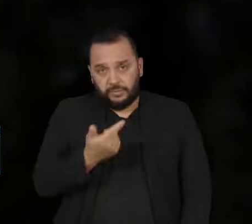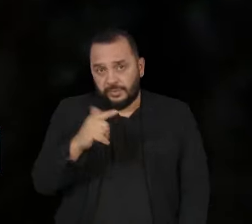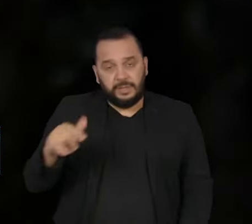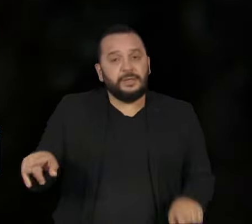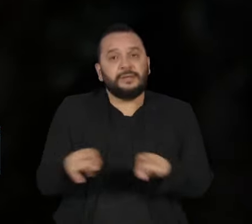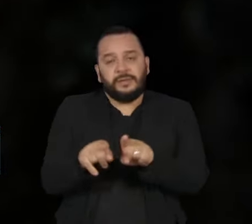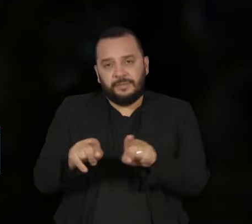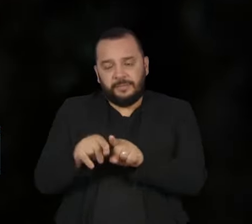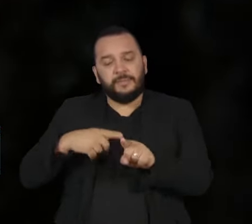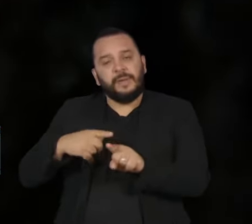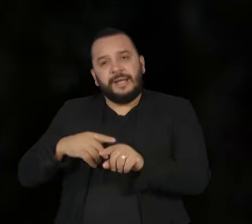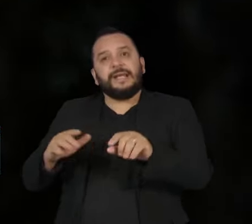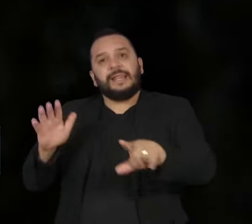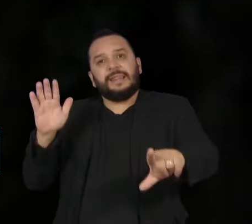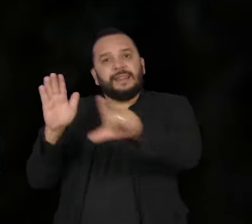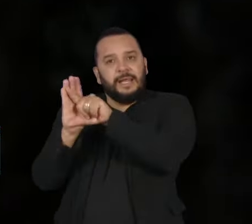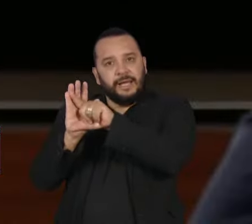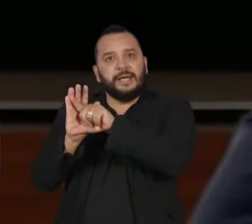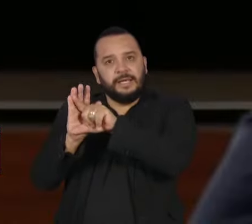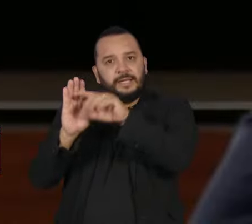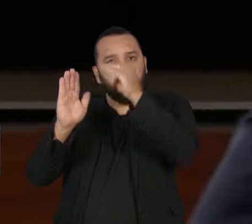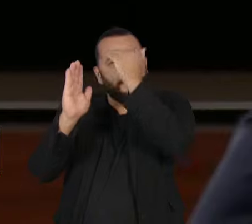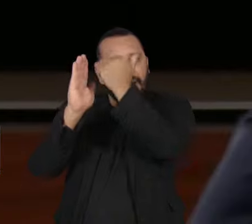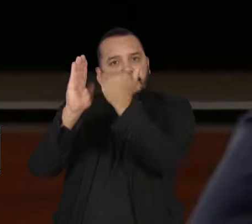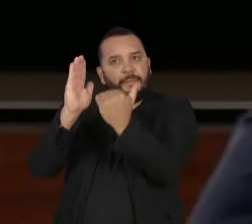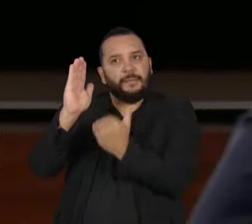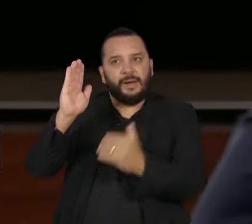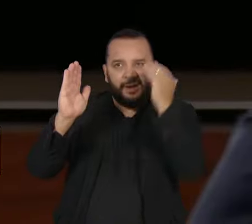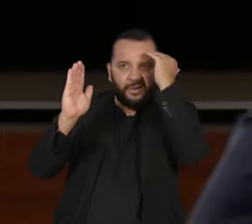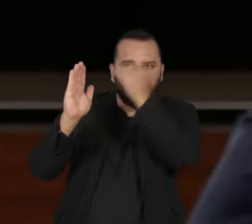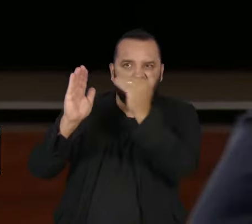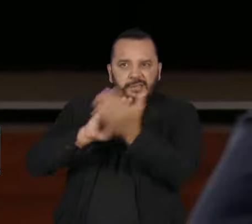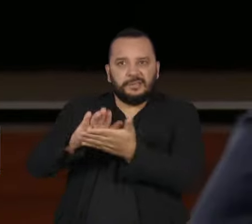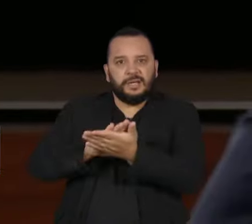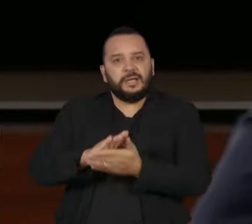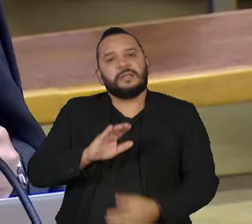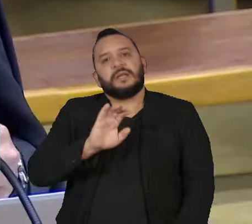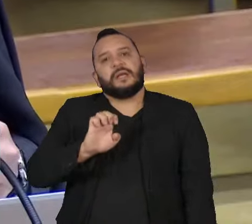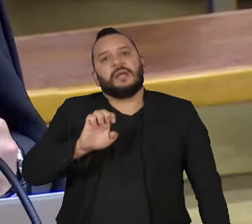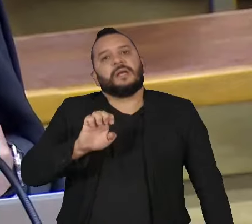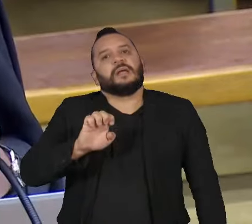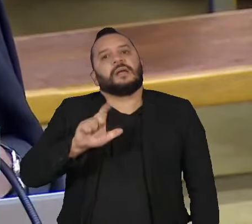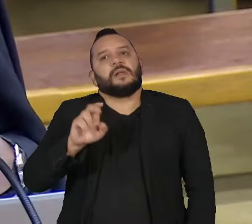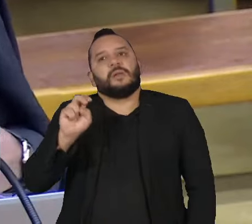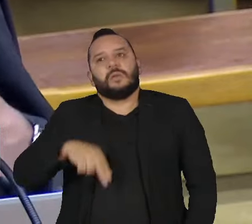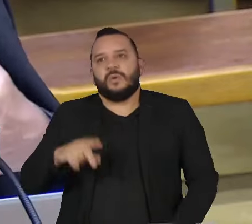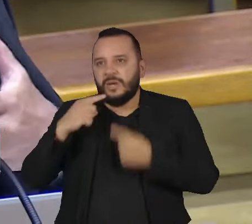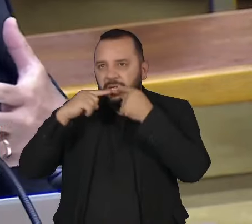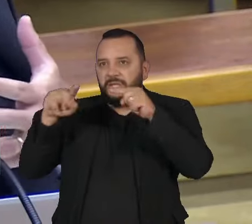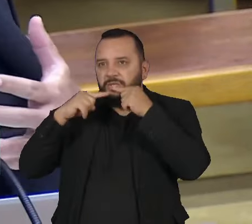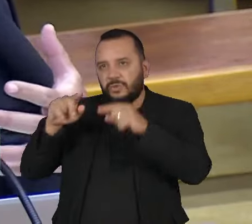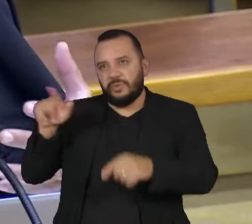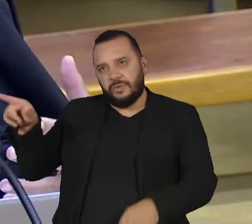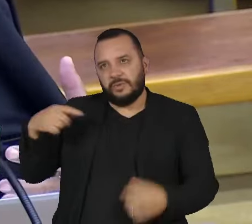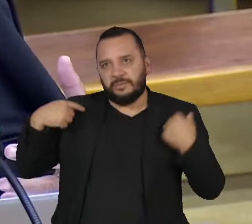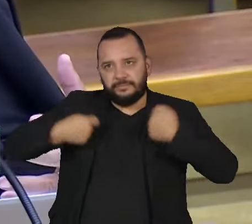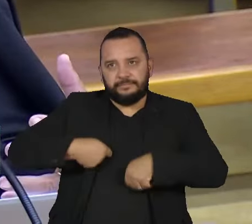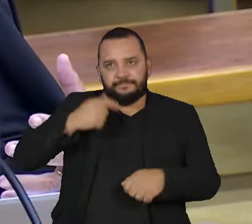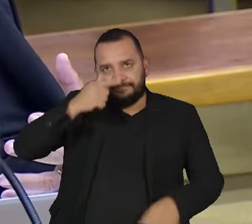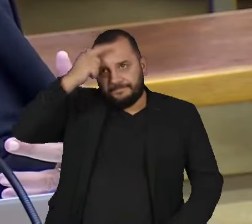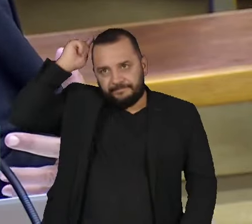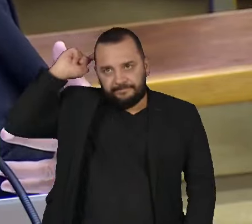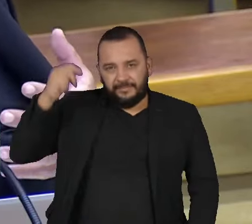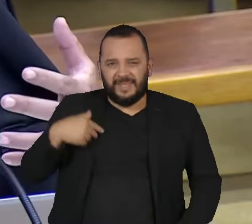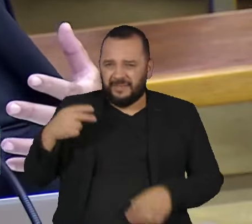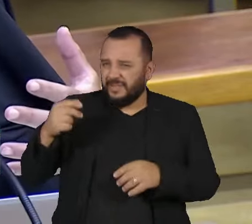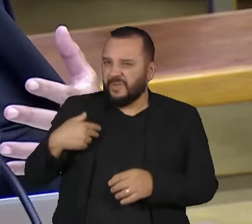diversas determinações judiciais na ocasião Elon musk criticou o Ministro Alexandre de Morais e disse que não